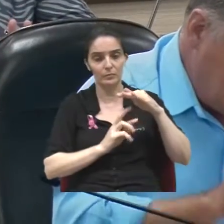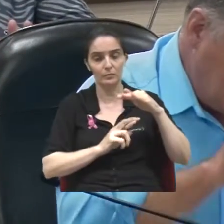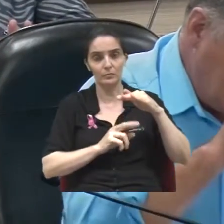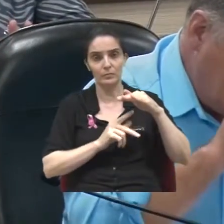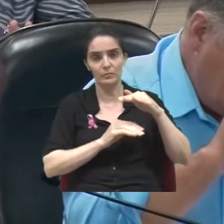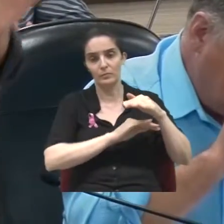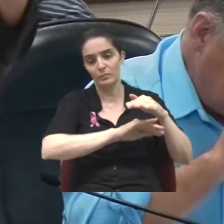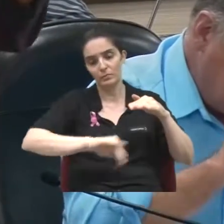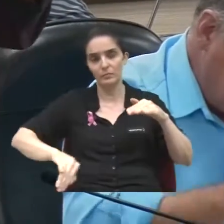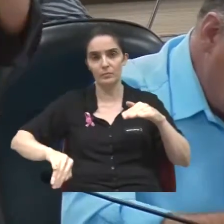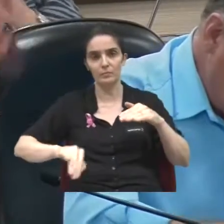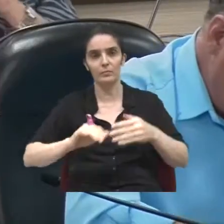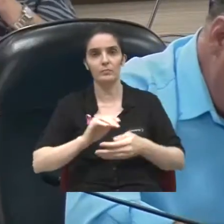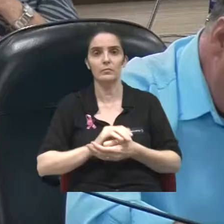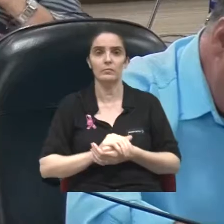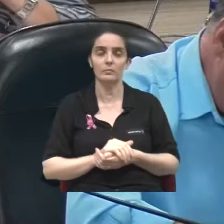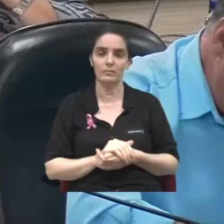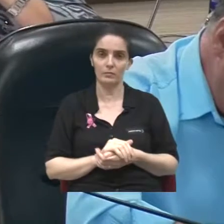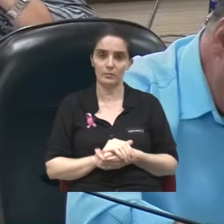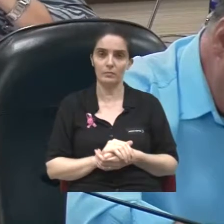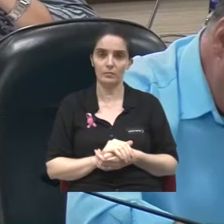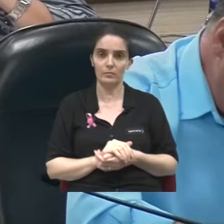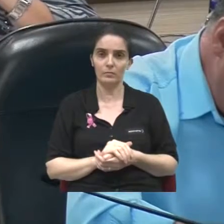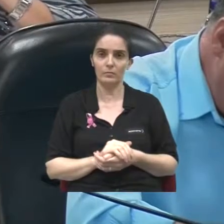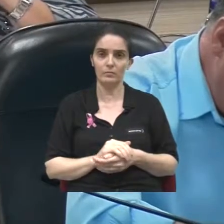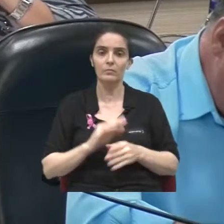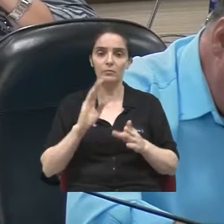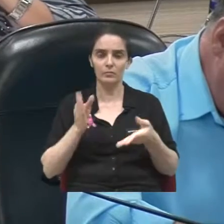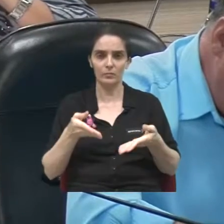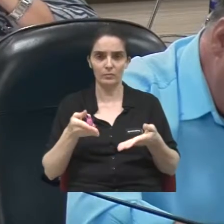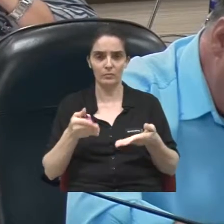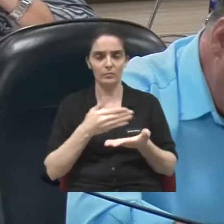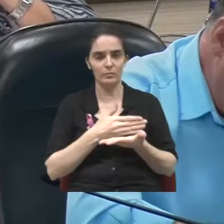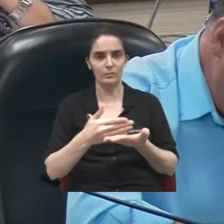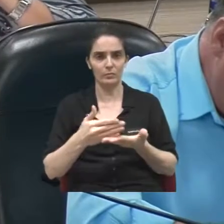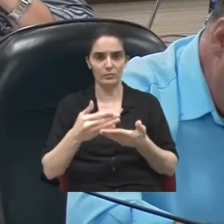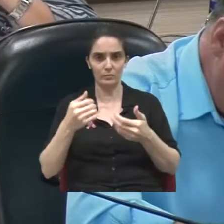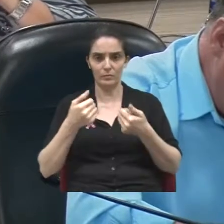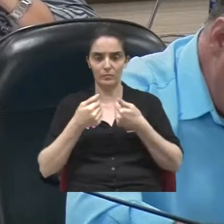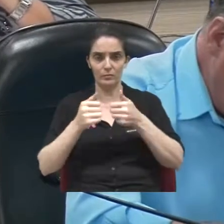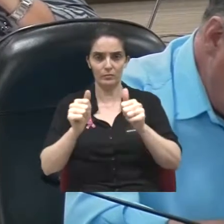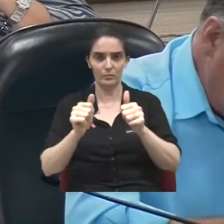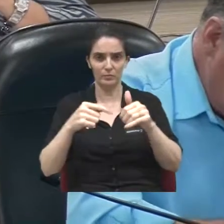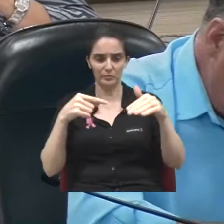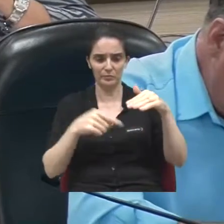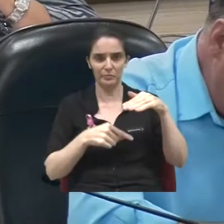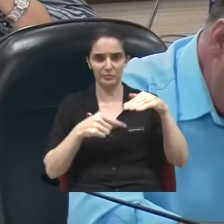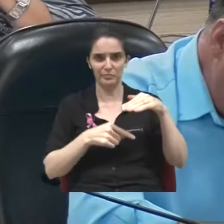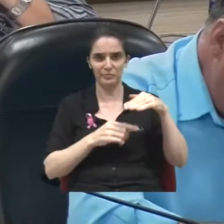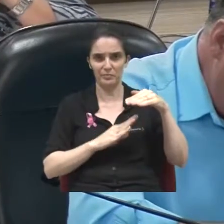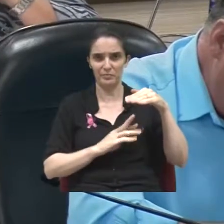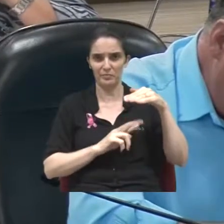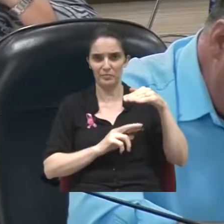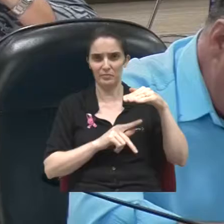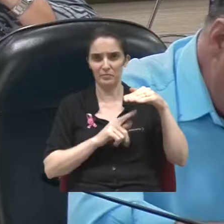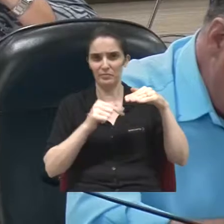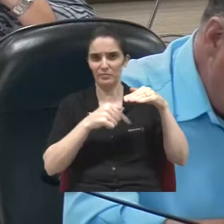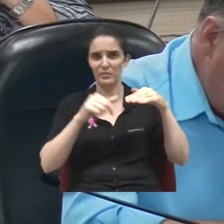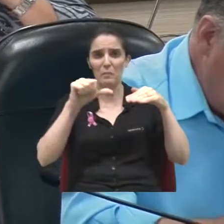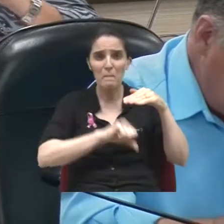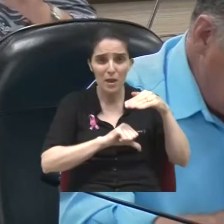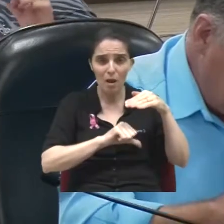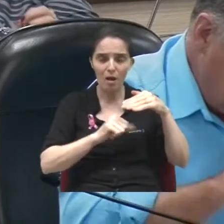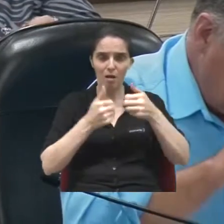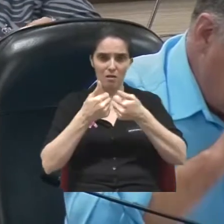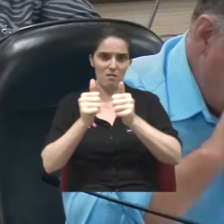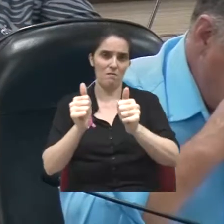muito pouco, interviram no transporte público. Aquilo está pior do que o transporte público limeirense. Aquilo está pior, a